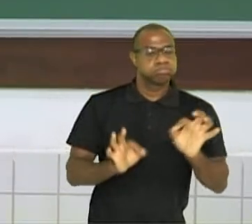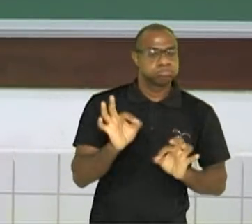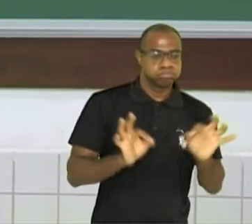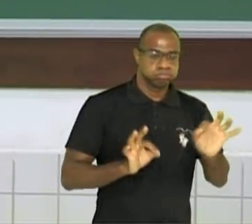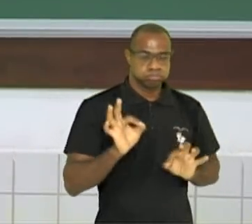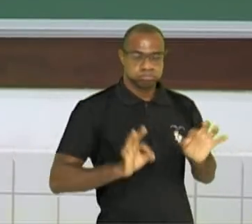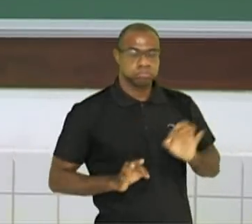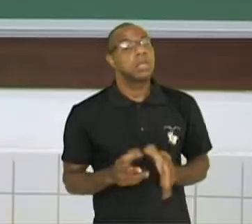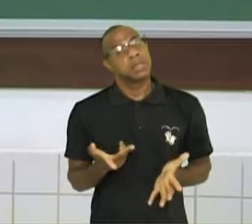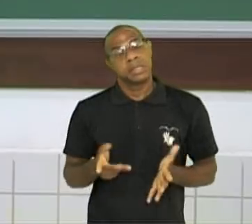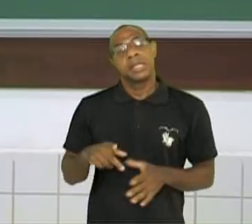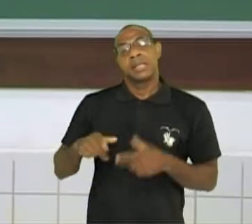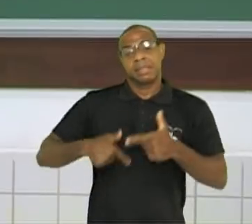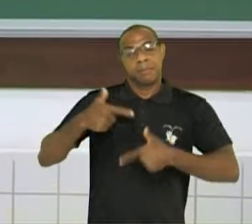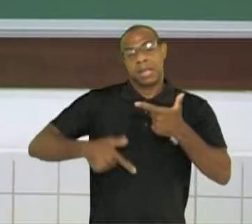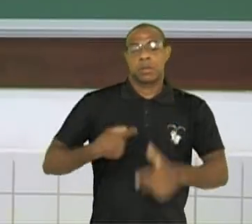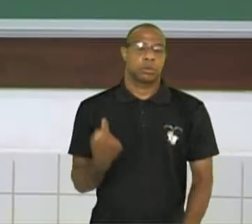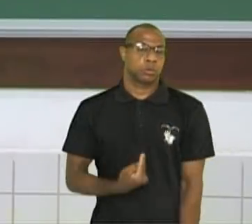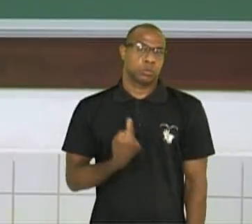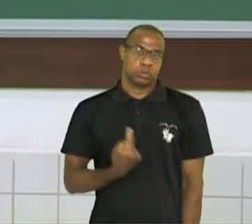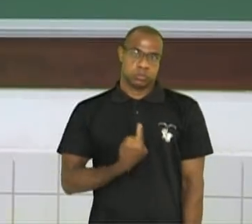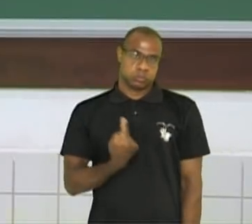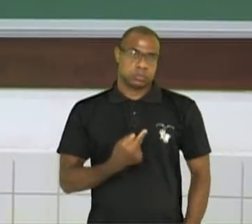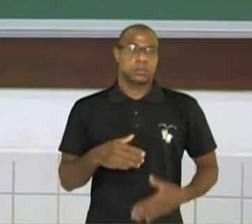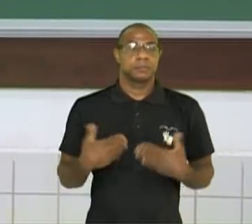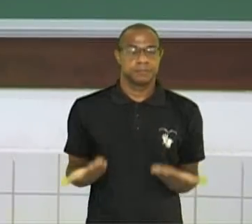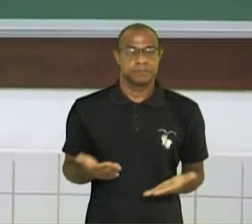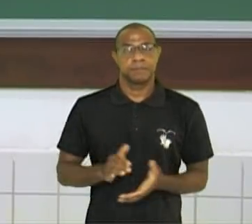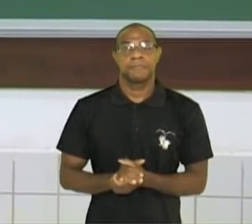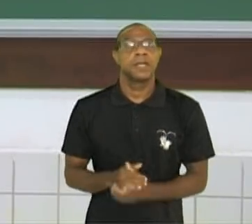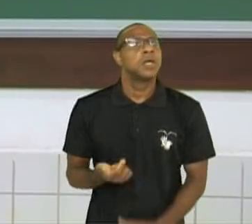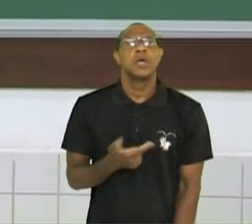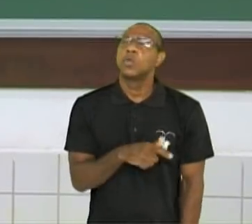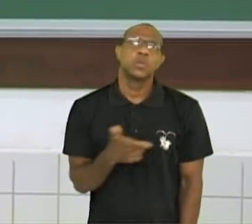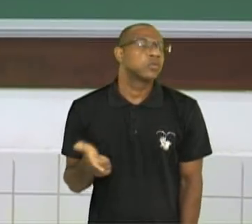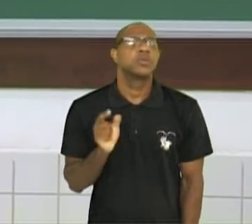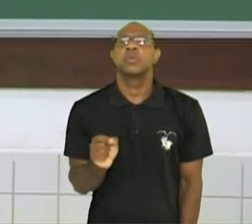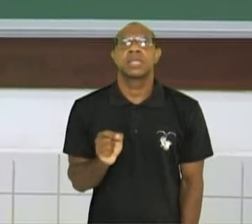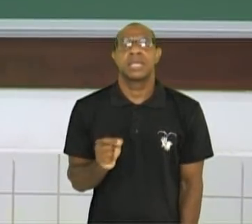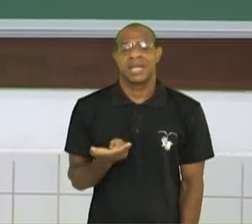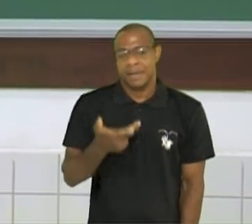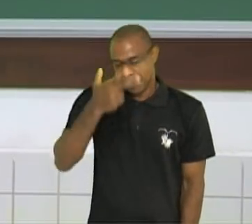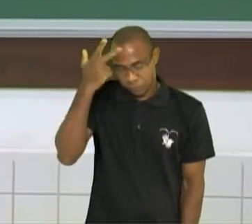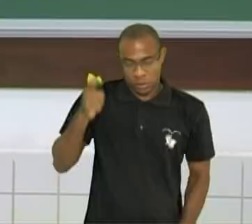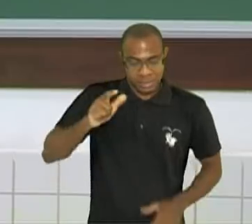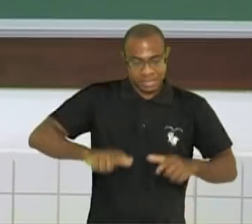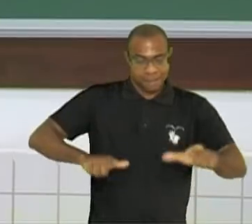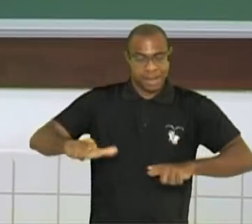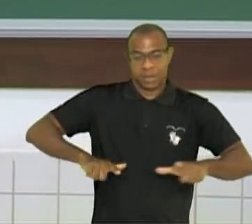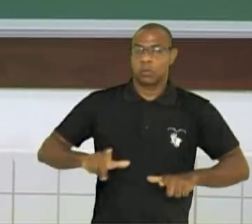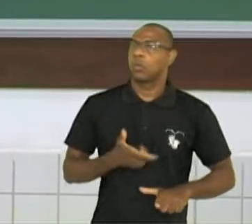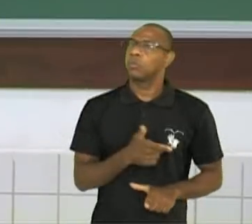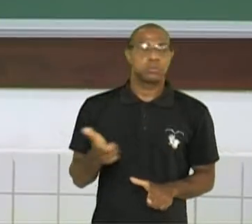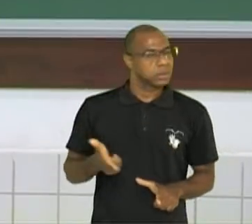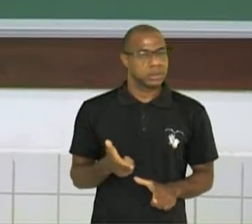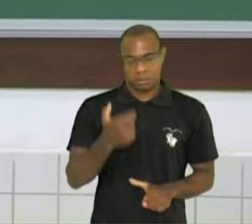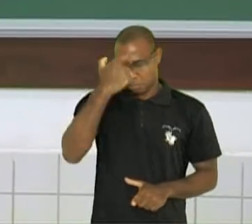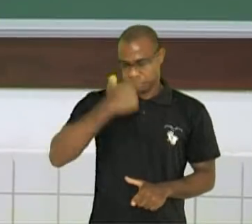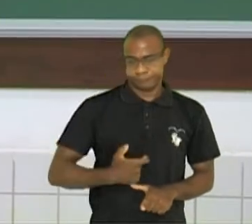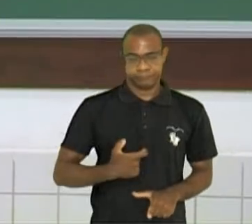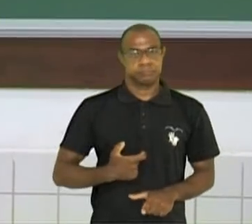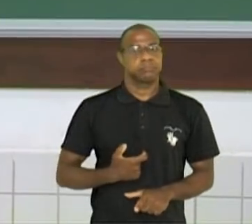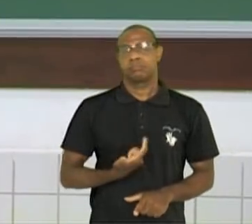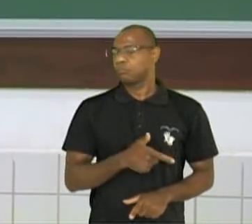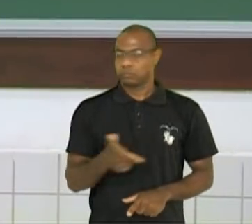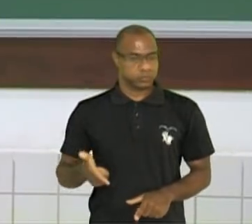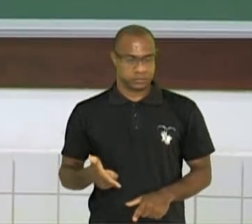trabalhando sozinho. Então, no artesanato, não existe a figura do trabalhador, existe o artesão, o que é o